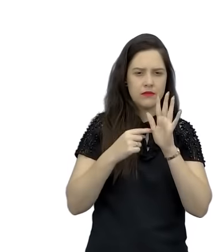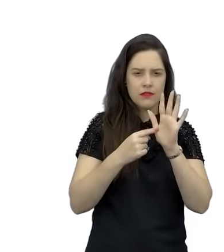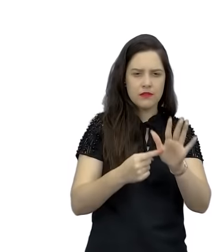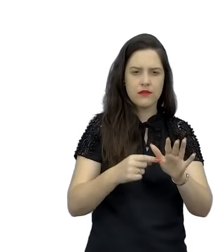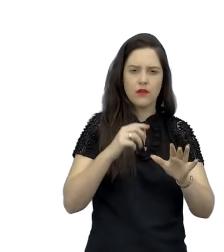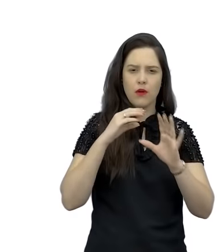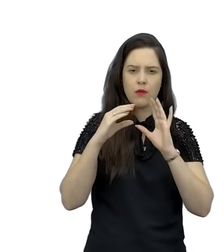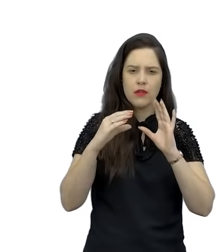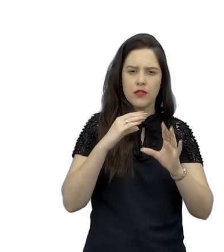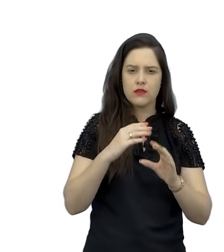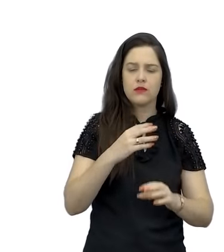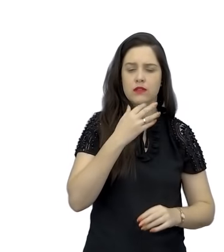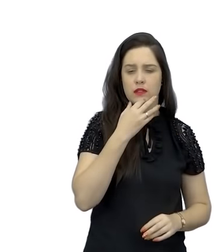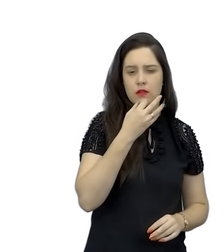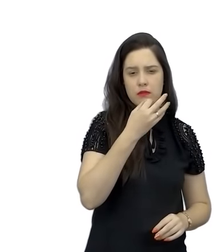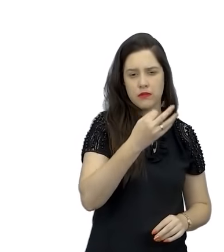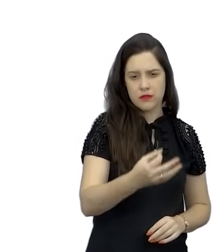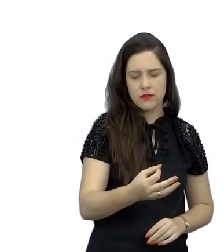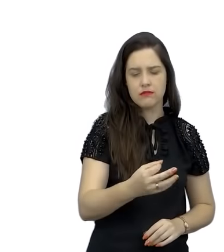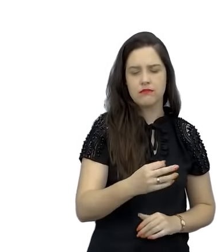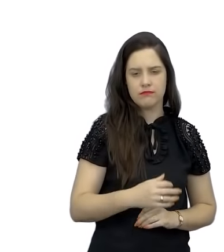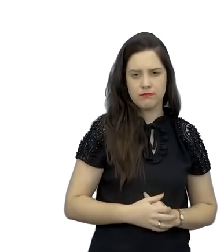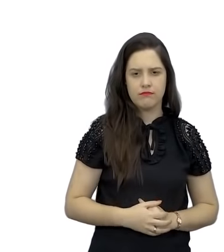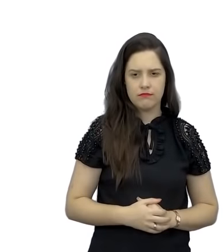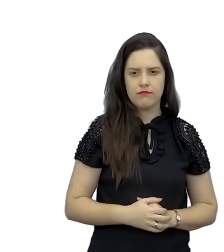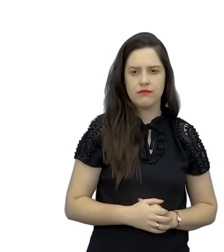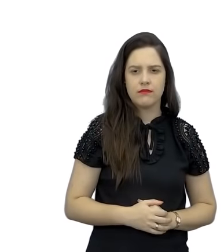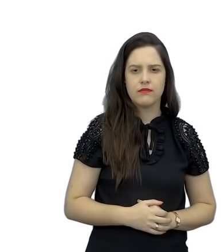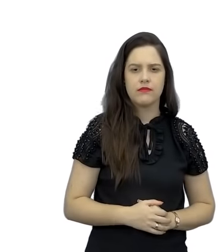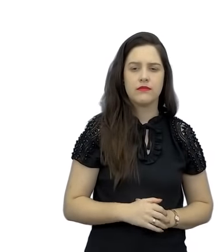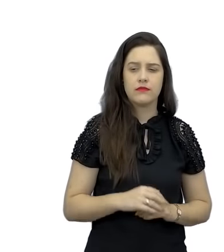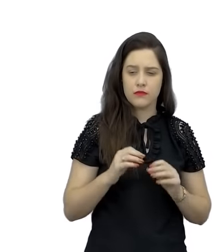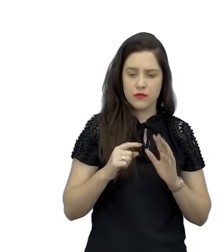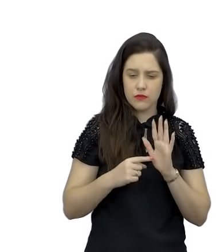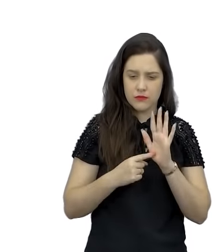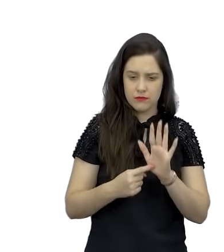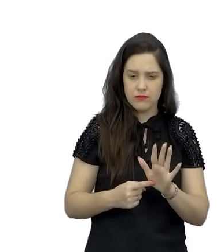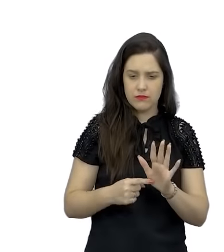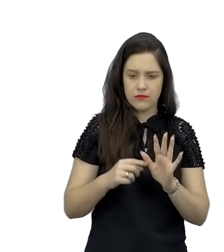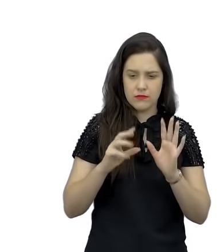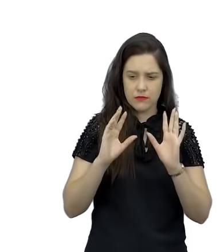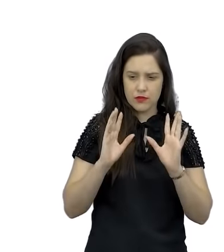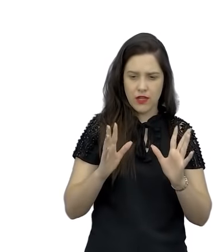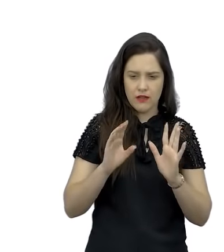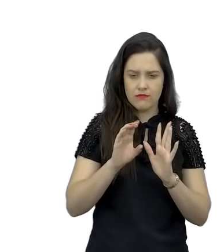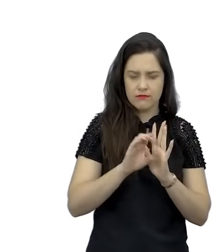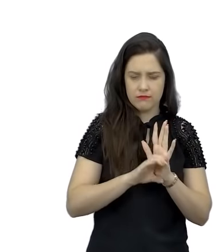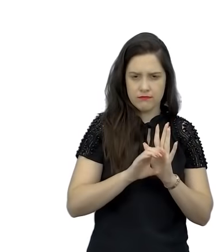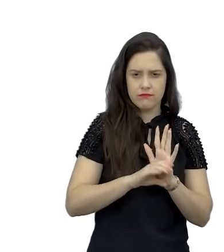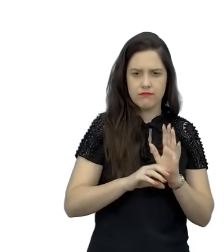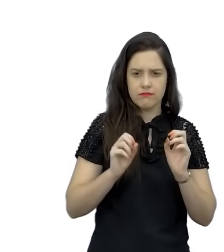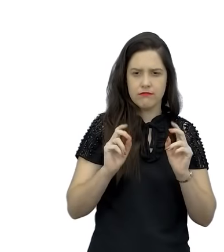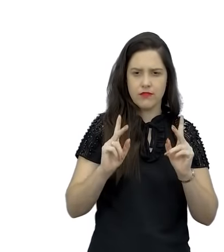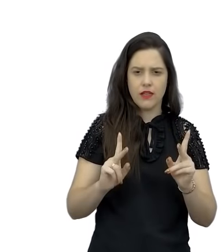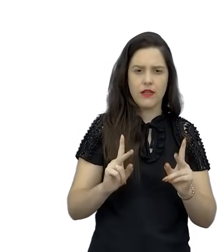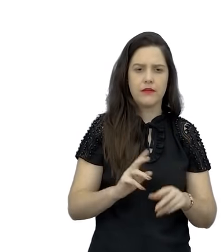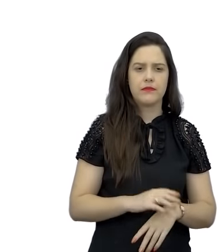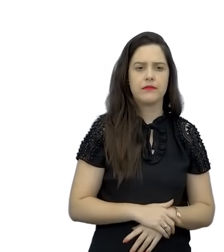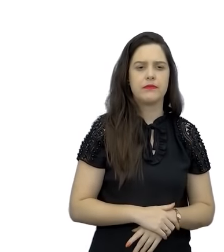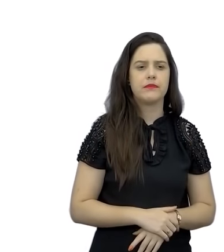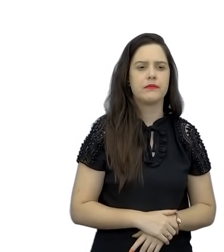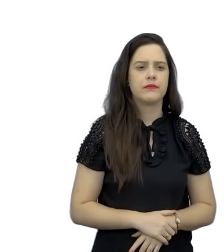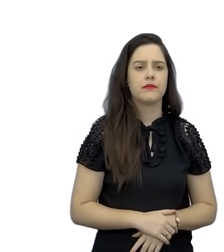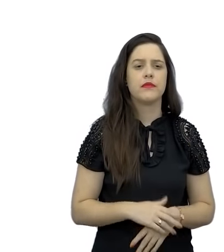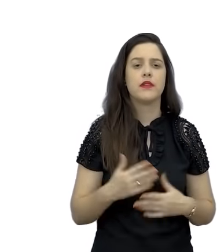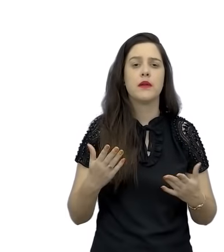comunicação e argumentação, como a gente já colocou. Nós trouxemos isso do currículo paulista, tá bom? Aqui. Então, para a